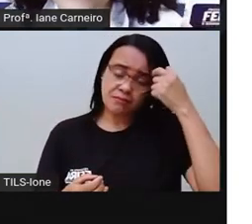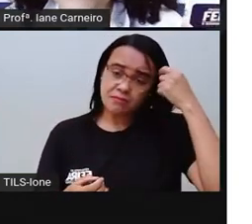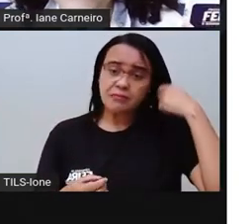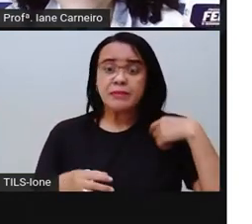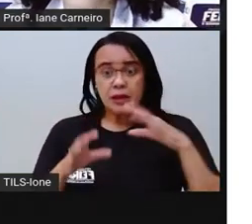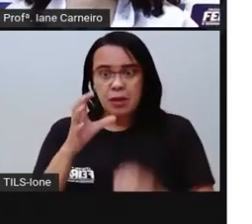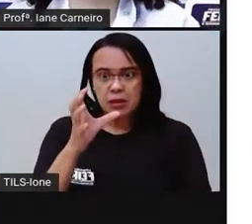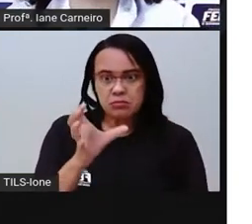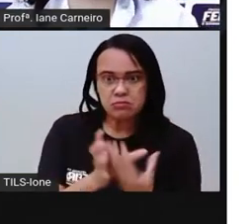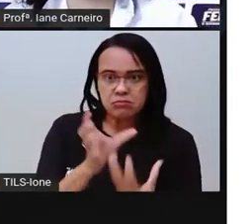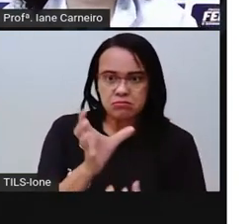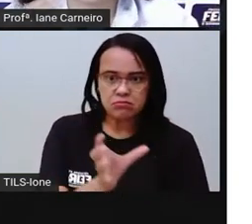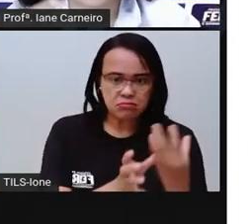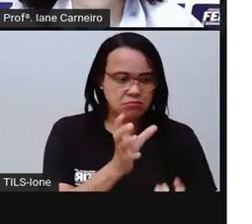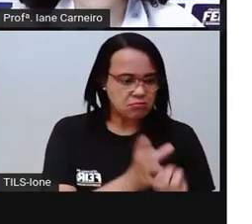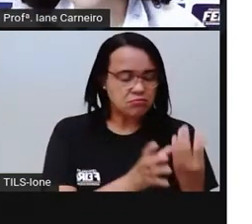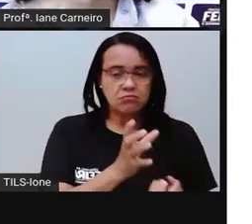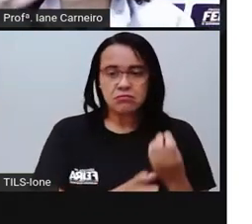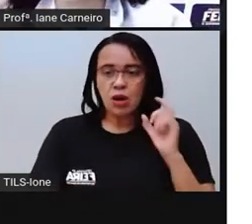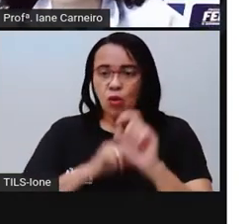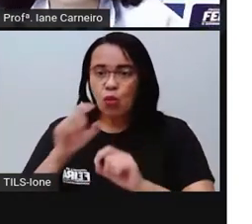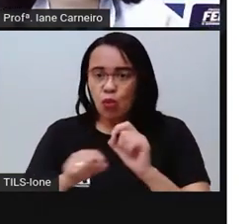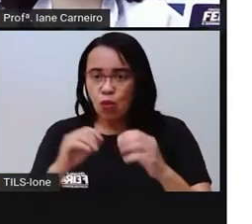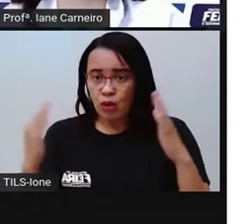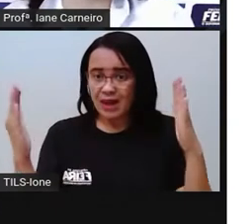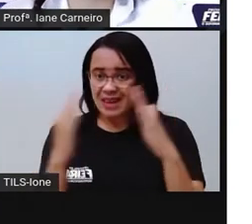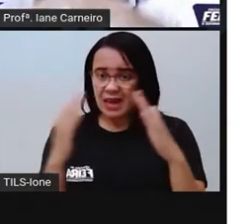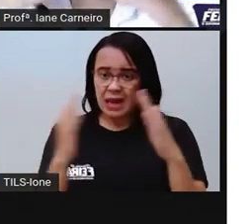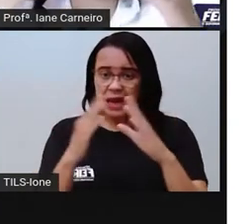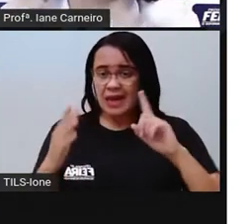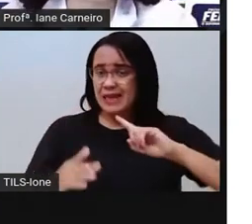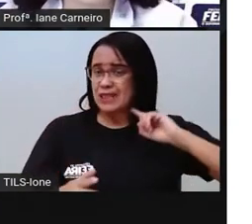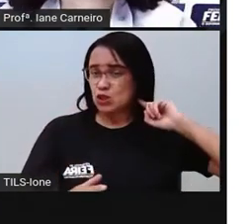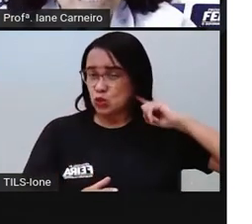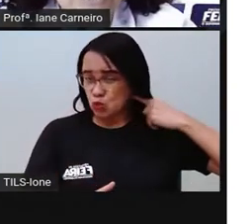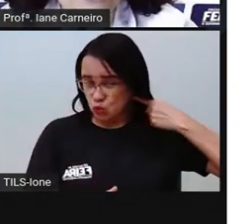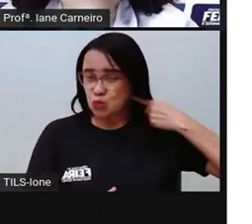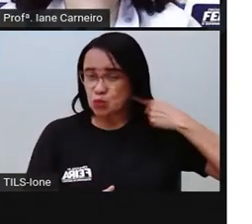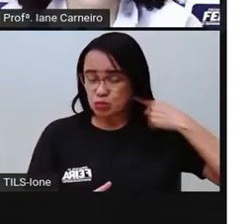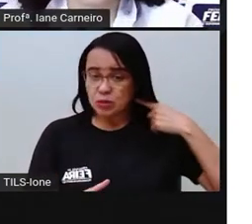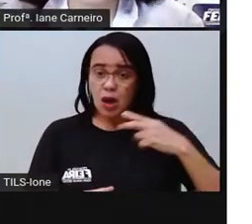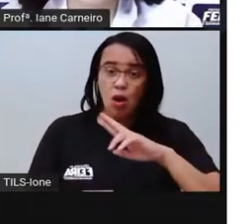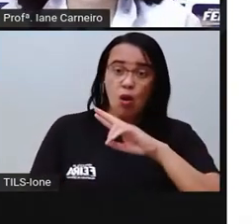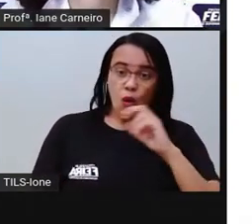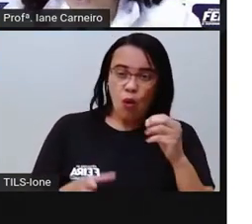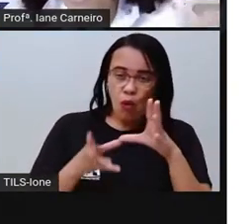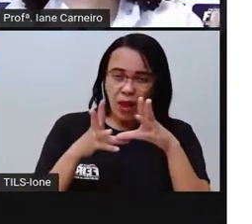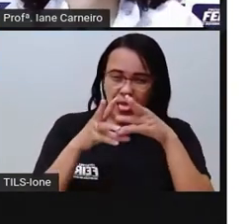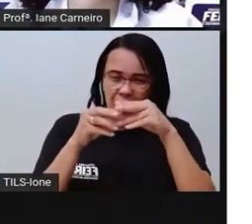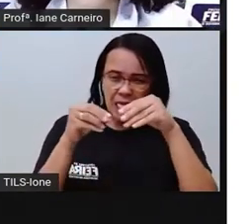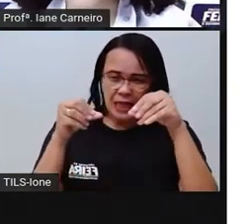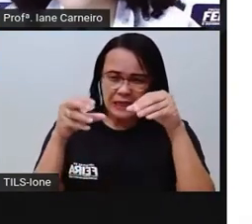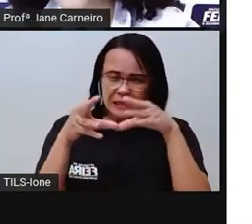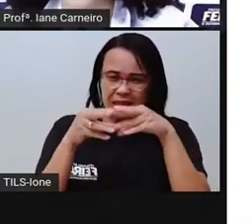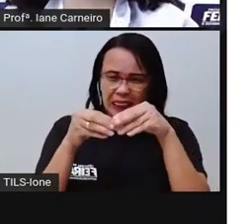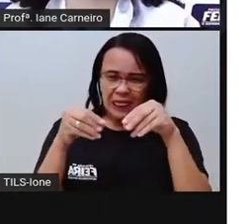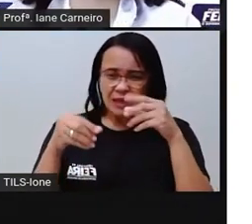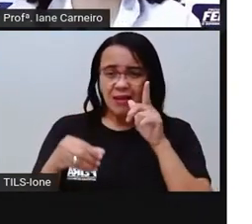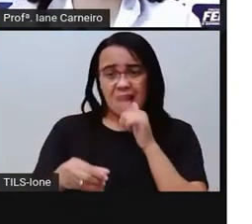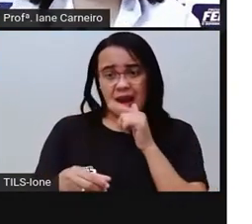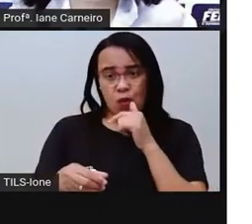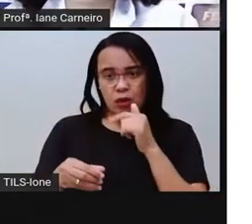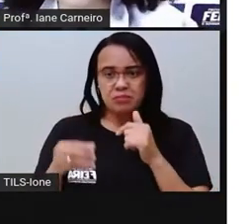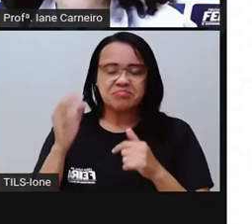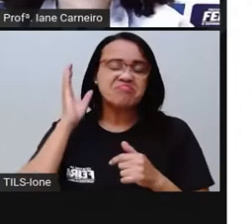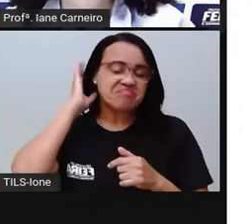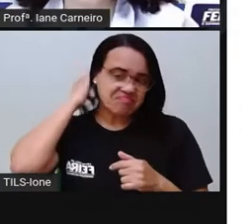casa toda vez que nossa casa não está, né, totalmente limpa ou está com muita umidade. E aí, como assim, Proiane, o